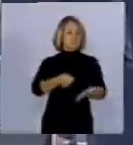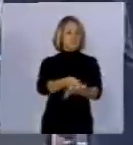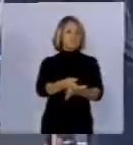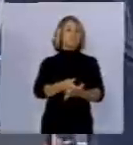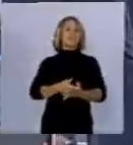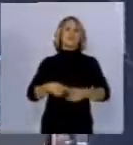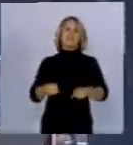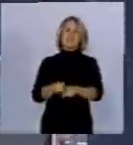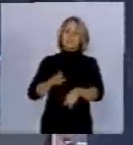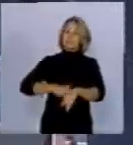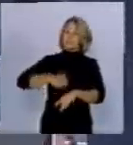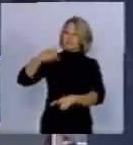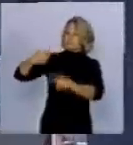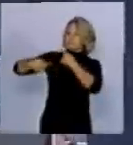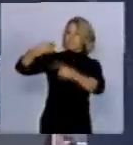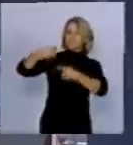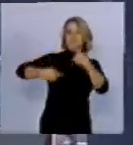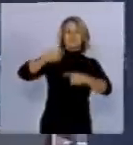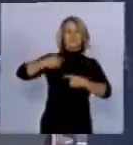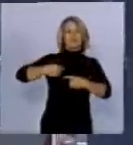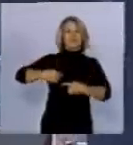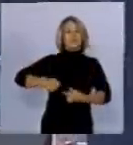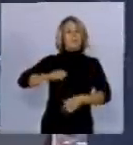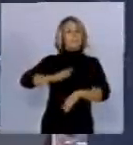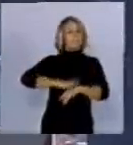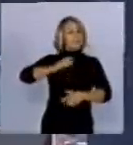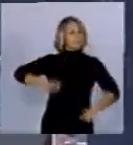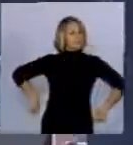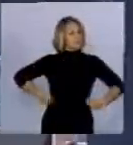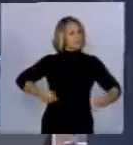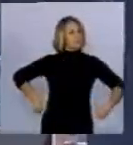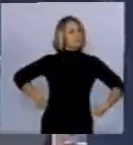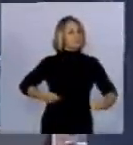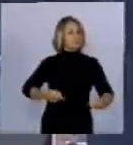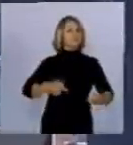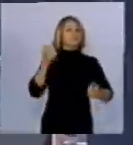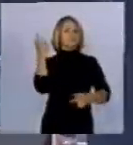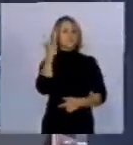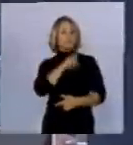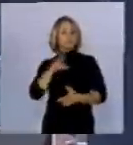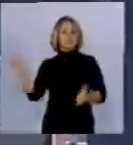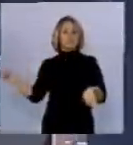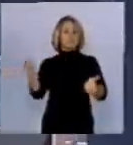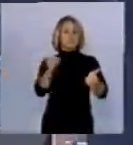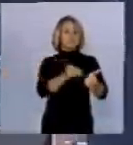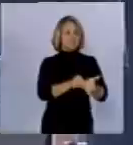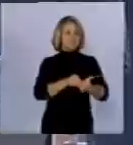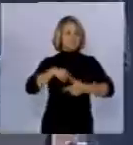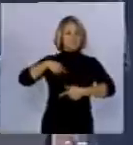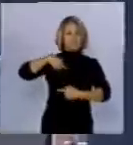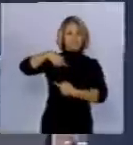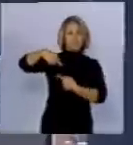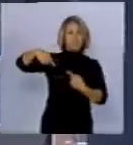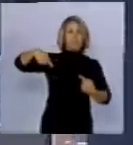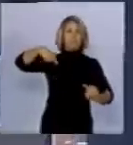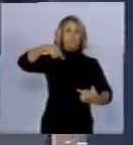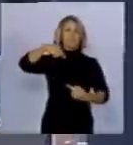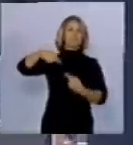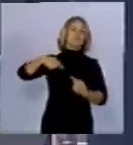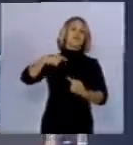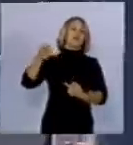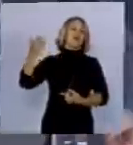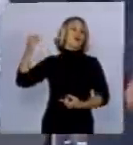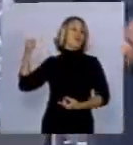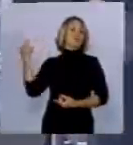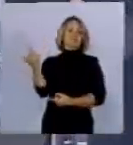aumentando a competição e aumentando investimentos e enfim o setor consegue eh se inserir um círculo Virtuoso coisa que há muitos